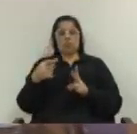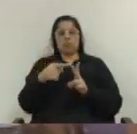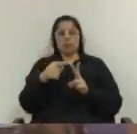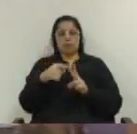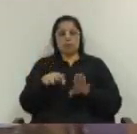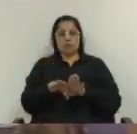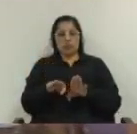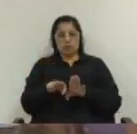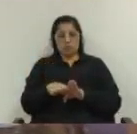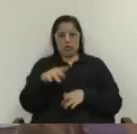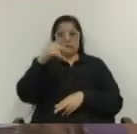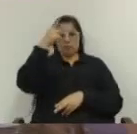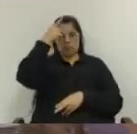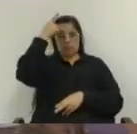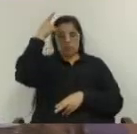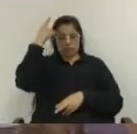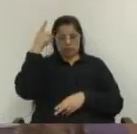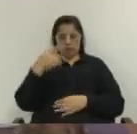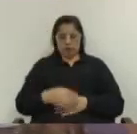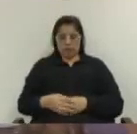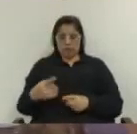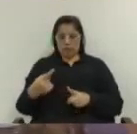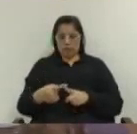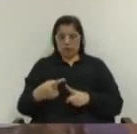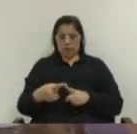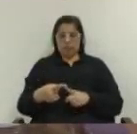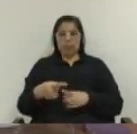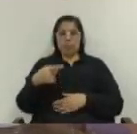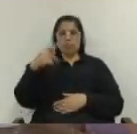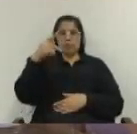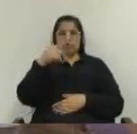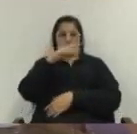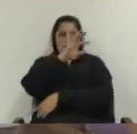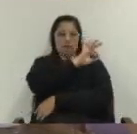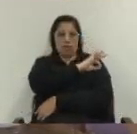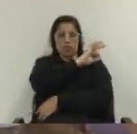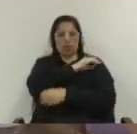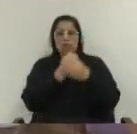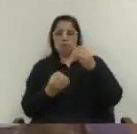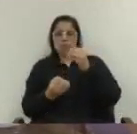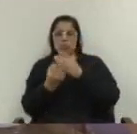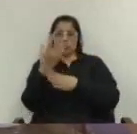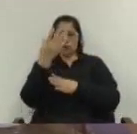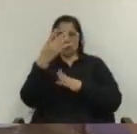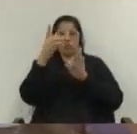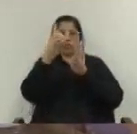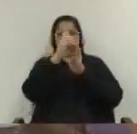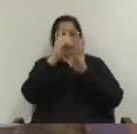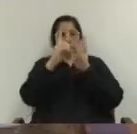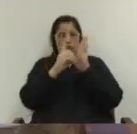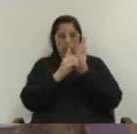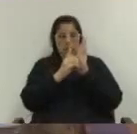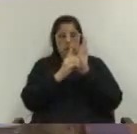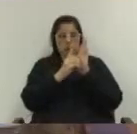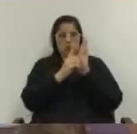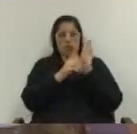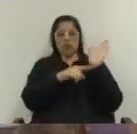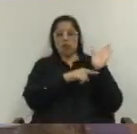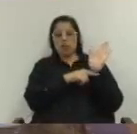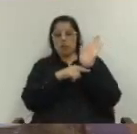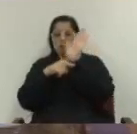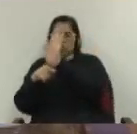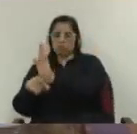atribuições, criou o decreto número 458, de 25 de novembro de 2013, que dá poderes aos secretários